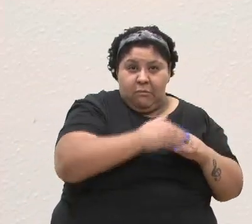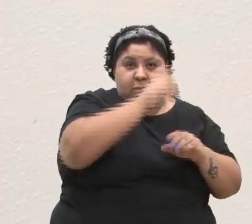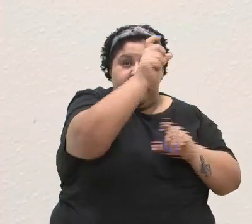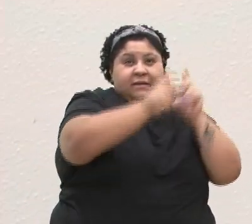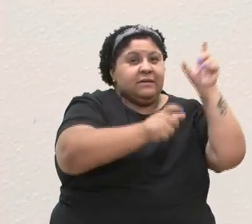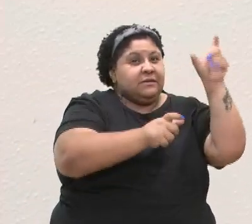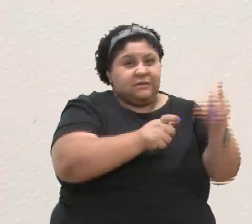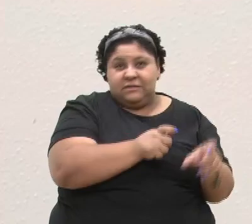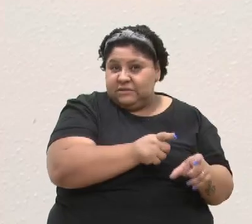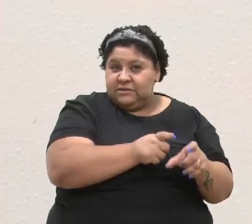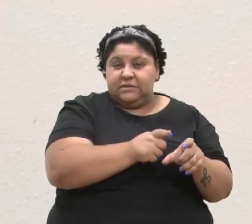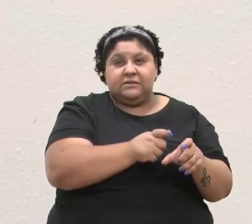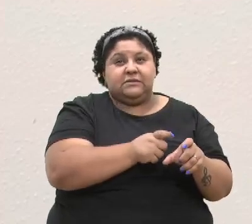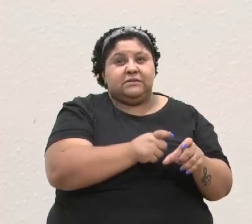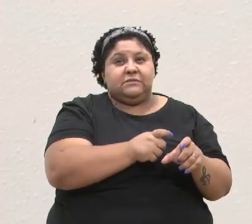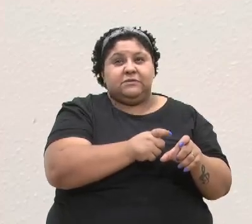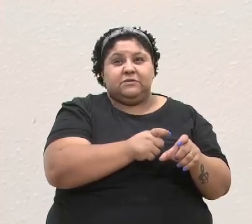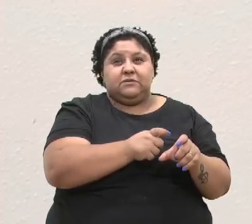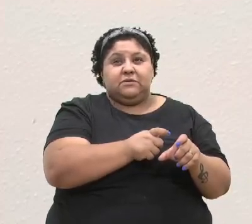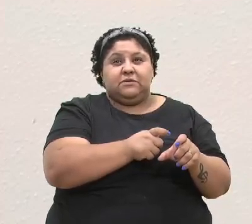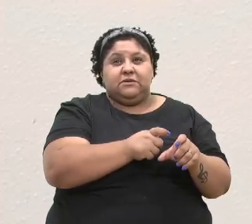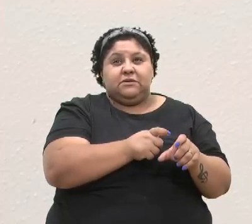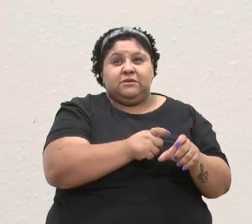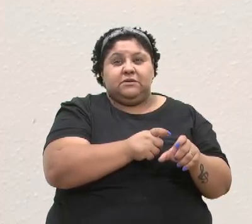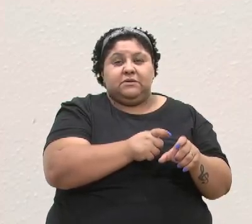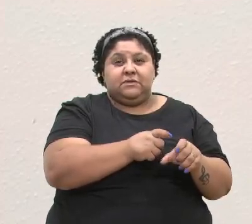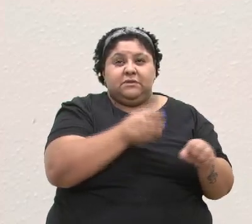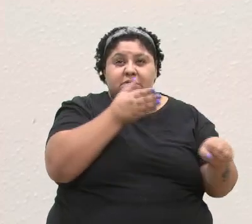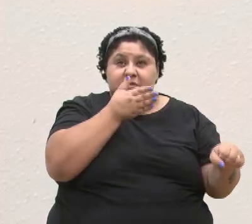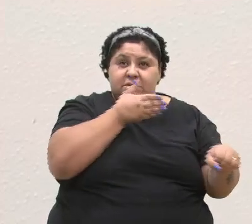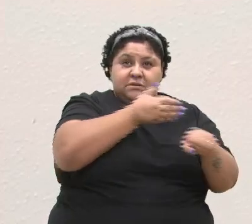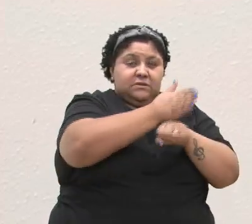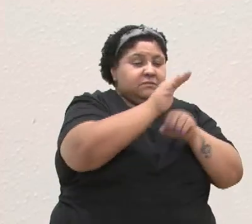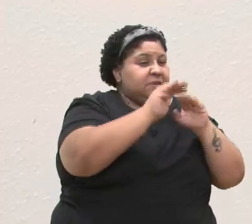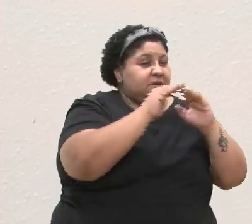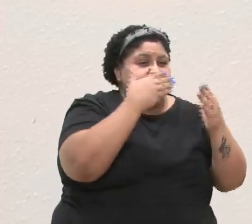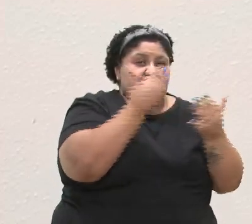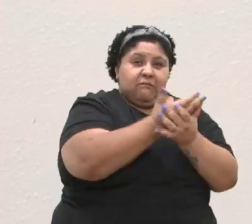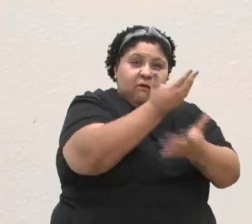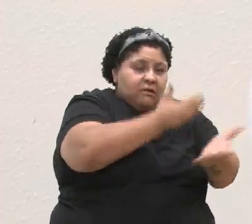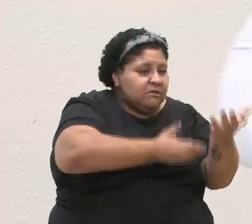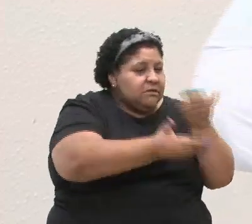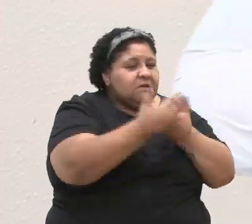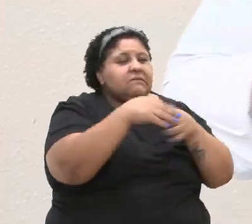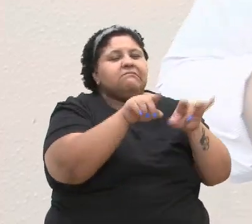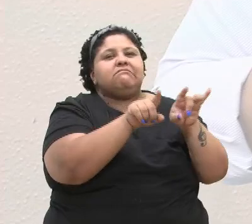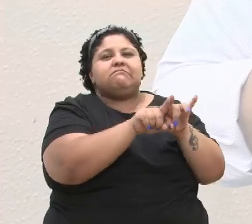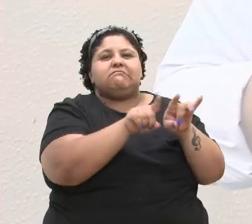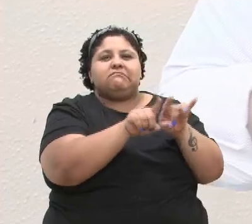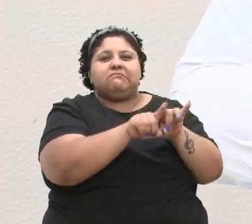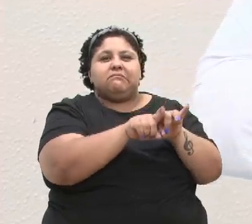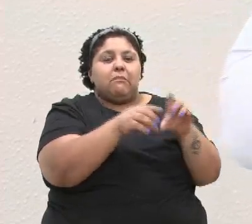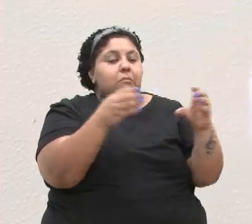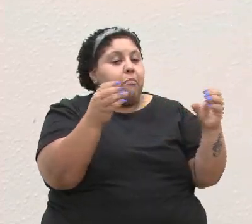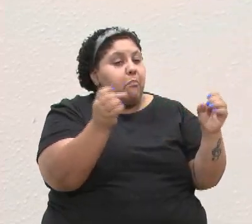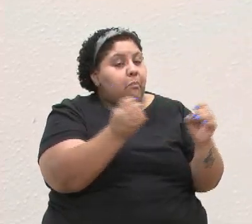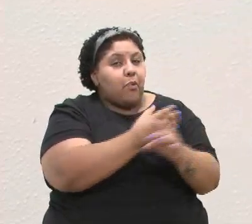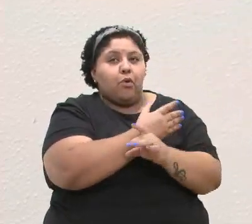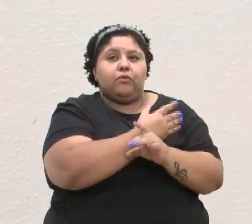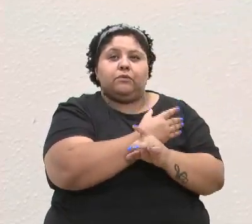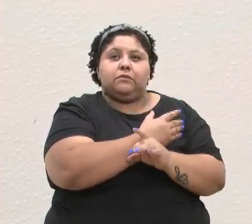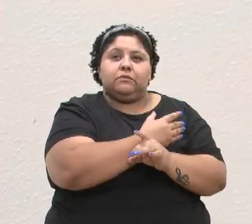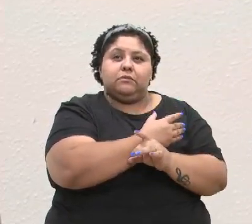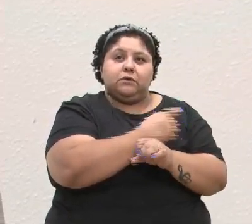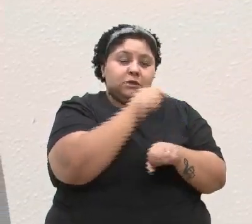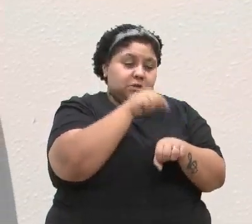deixarem as crianças principalmente, de estudar, de interagir, de estar preparadas principalmente para a